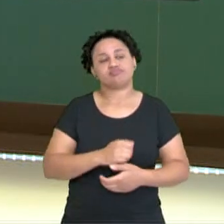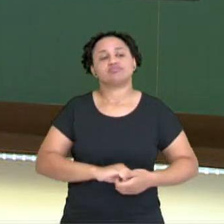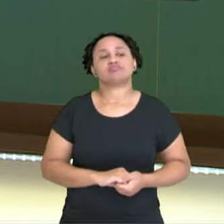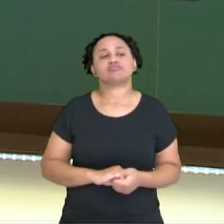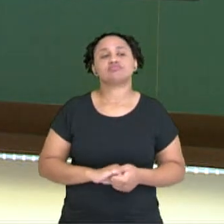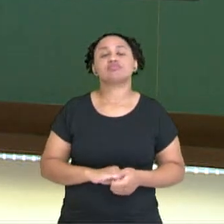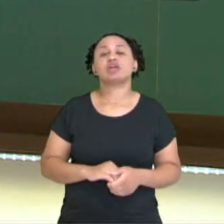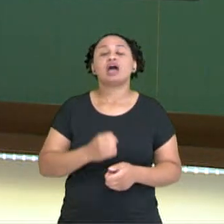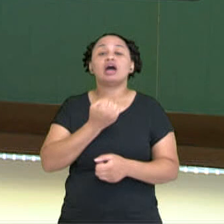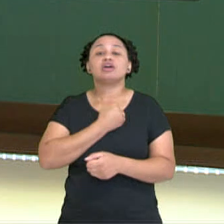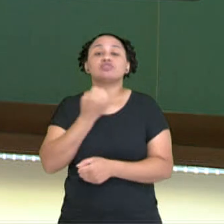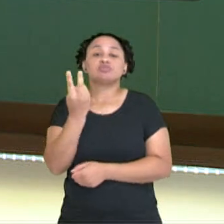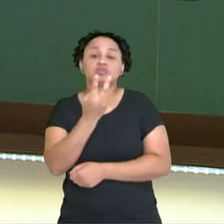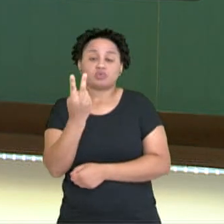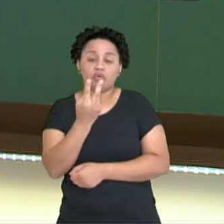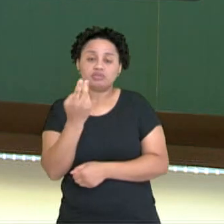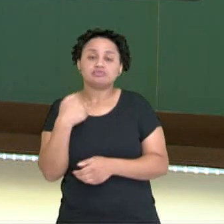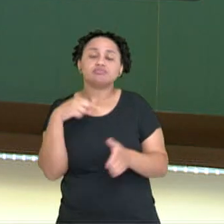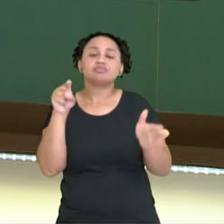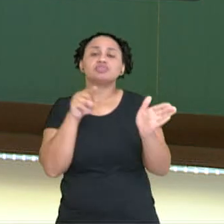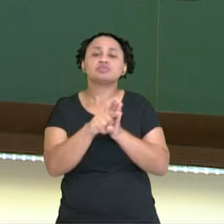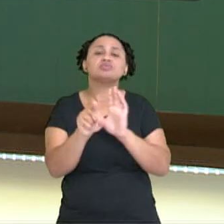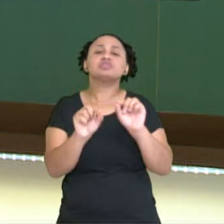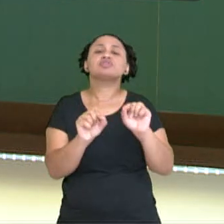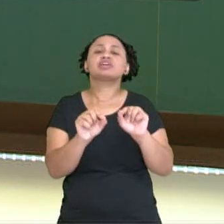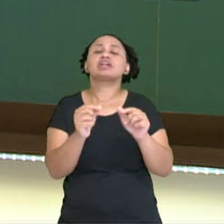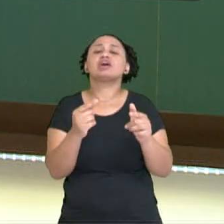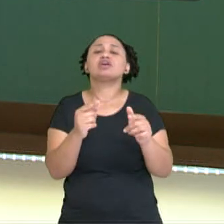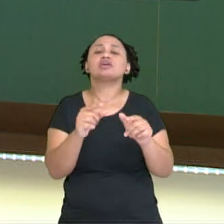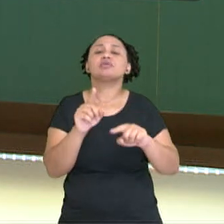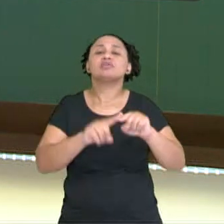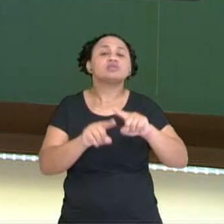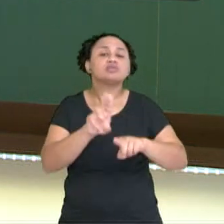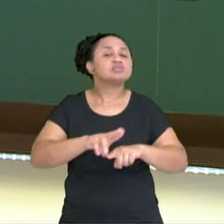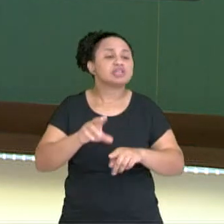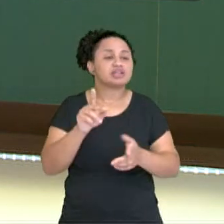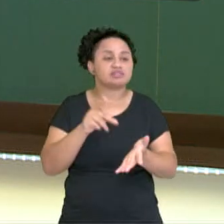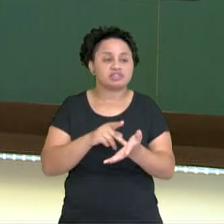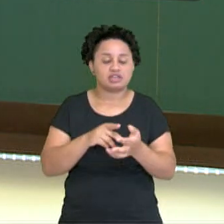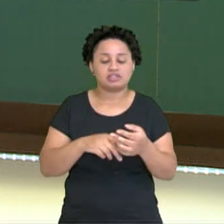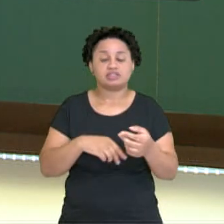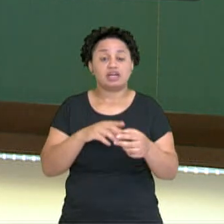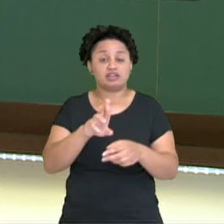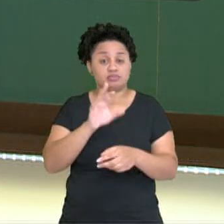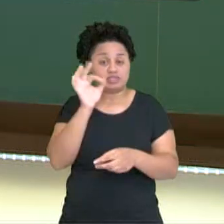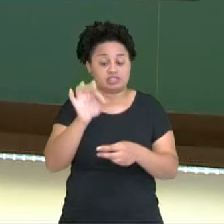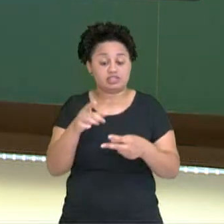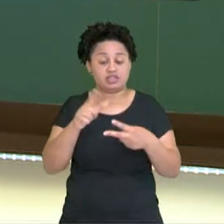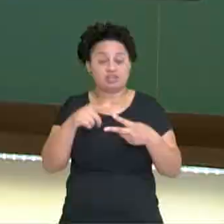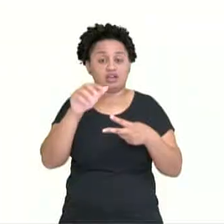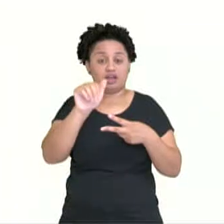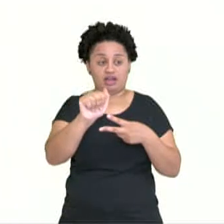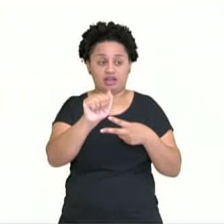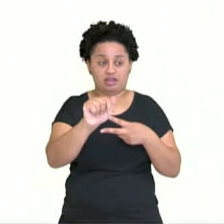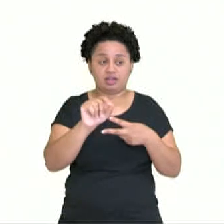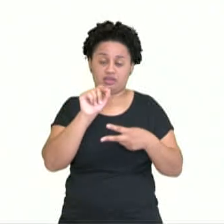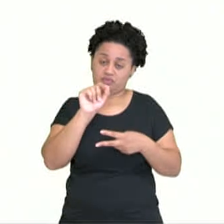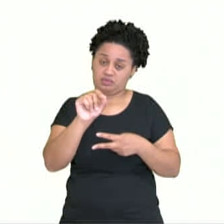deveria utilizar no lugar do aspirador de pó. A resposta certa seria a letra A lawn mower, que